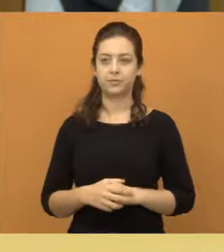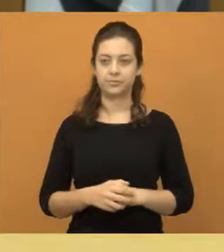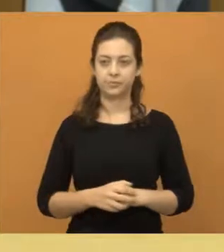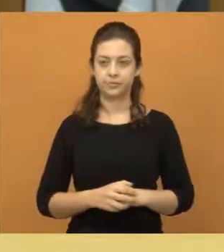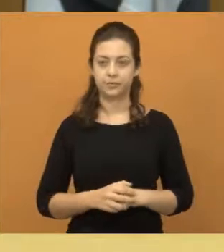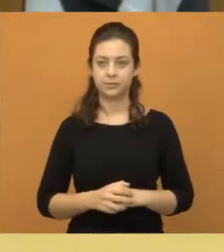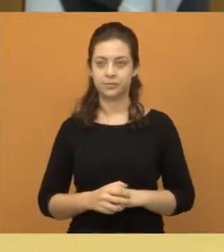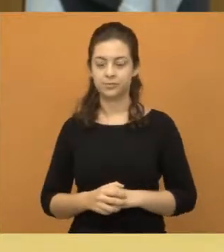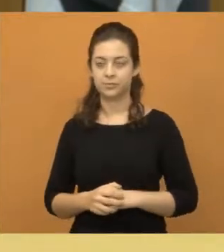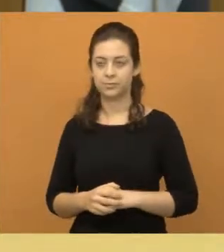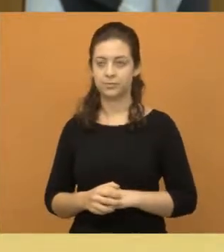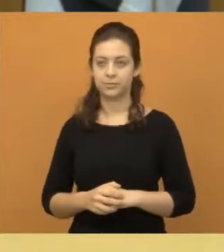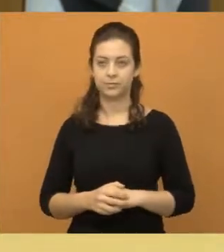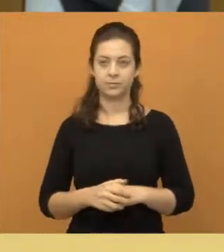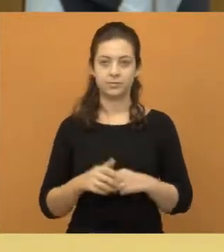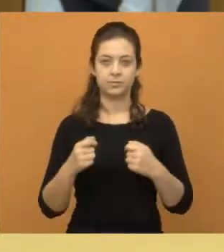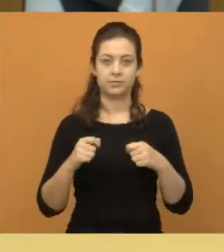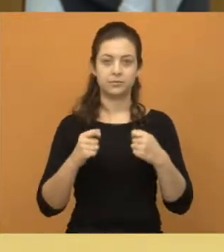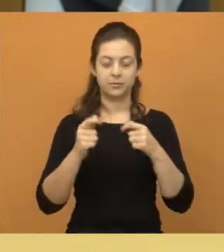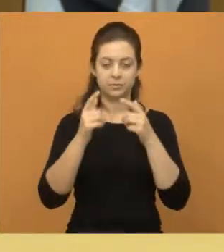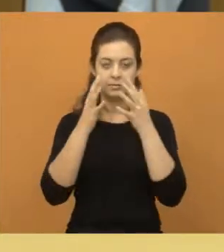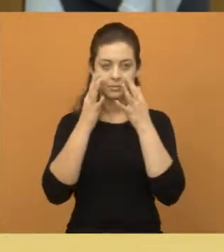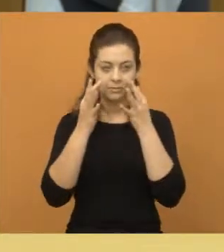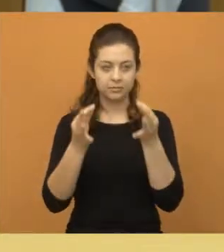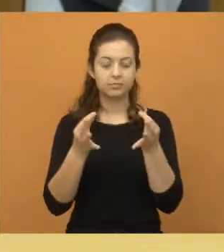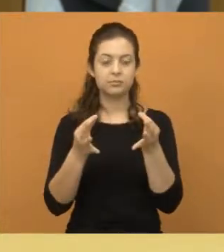E eu, como vereador, eu preciso estar atento